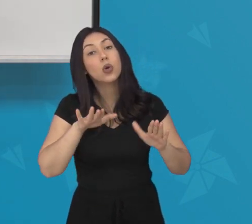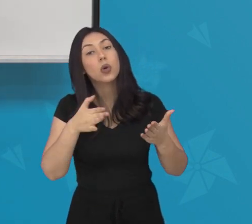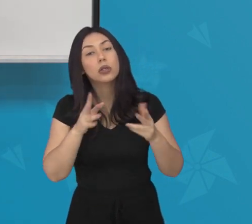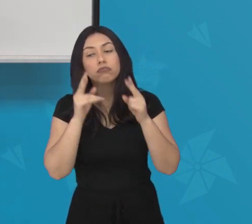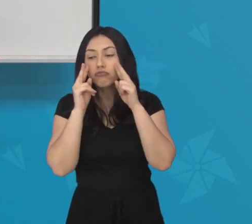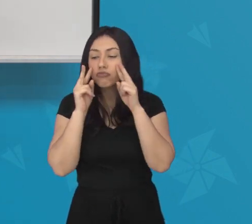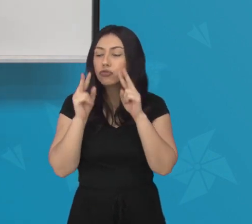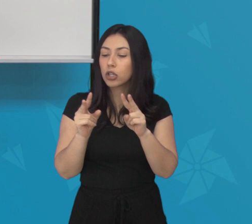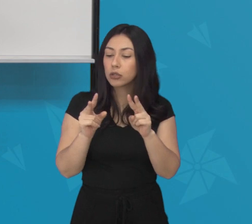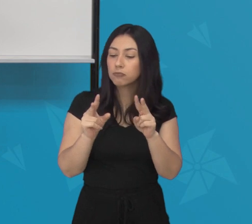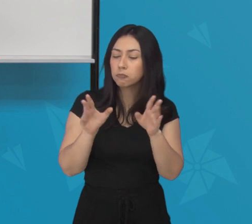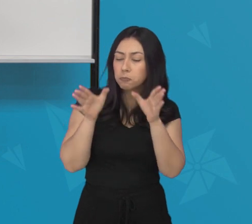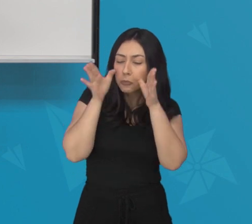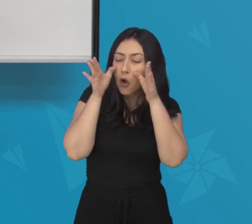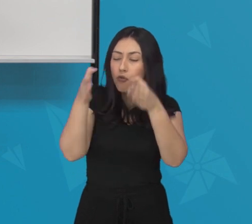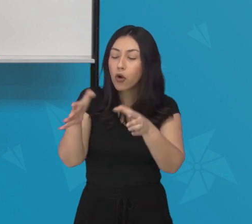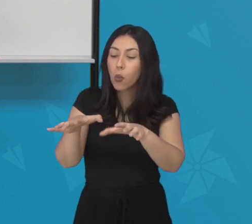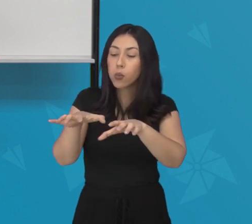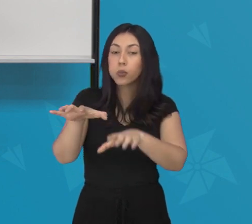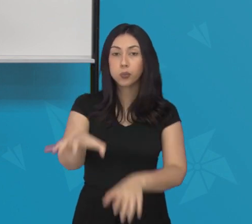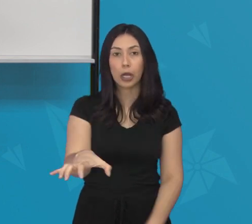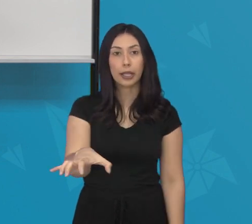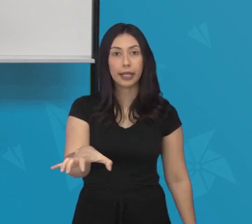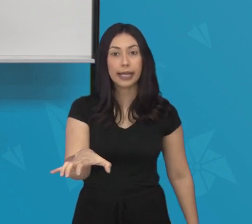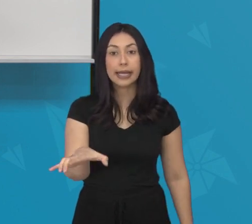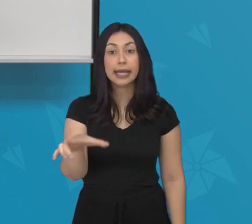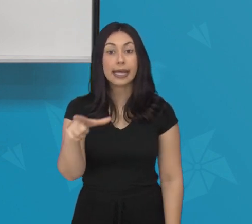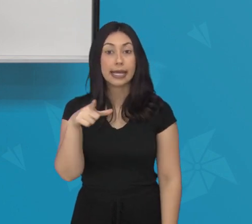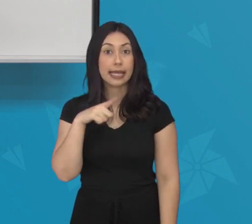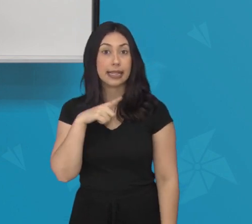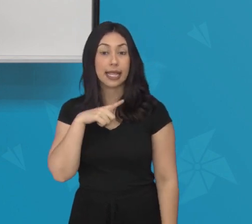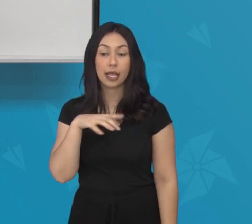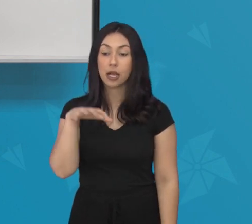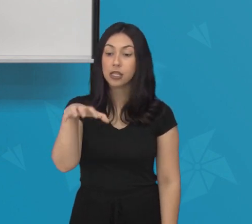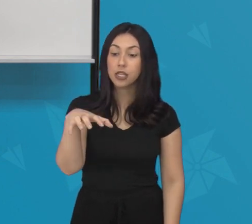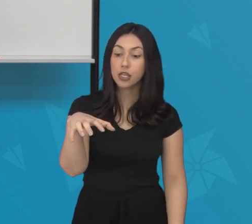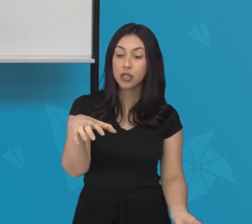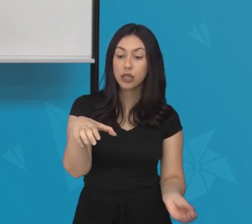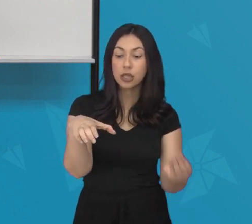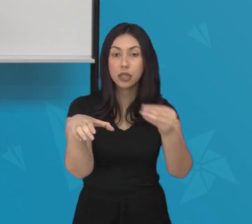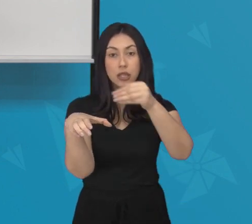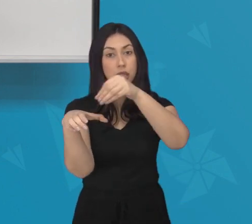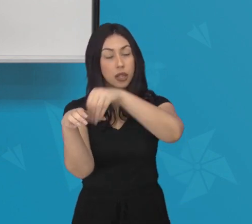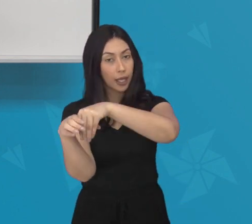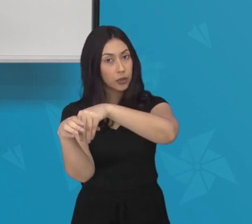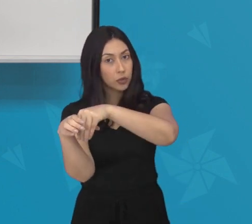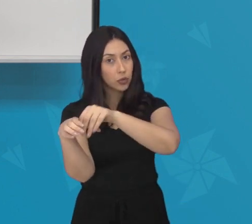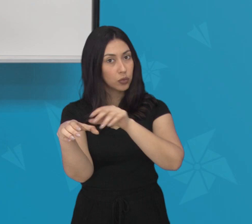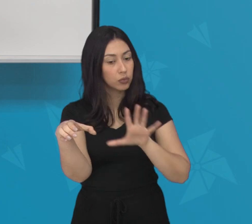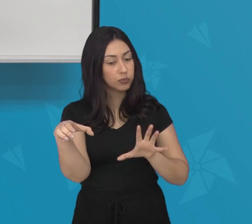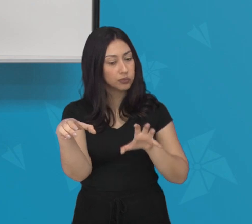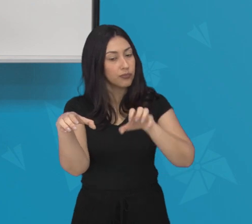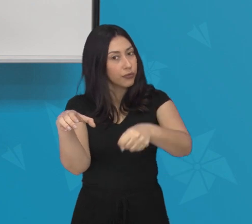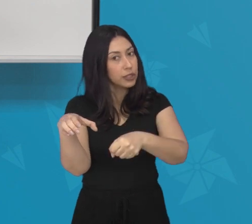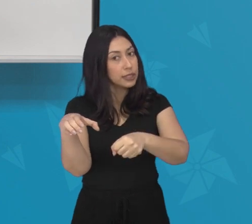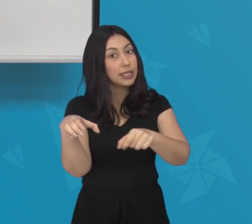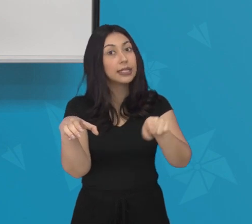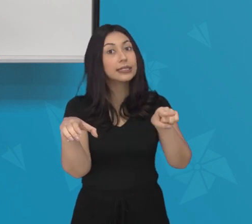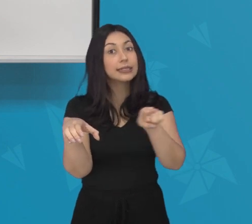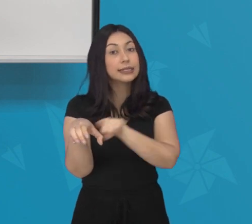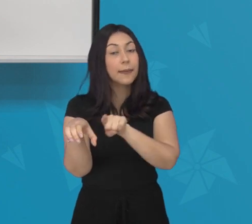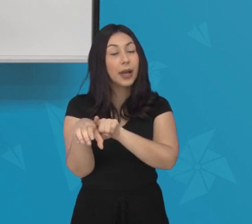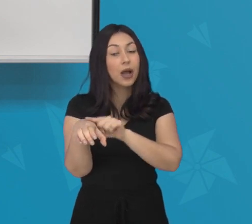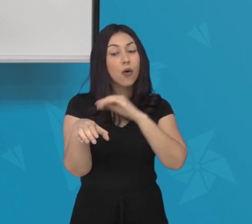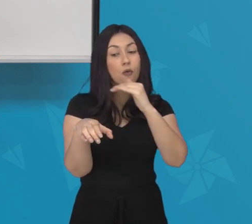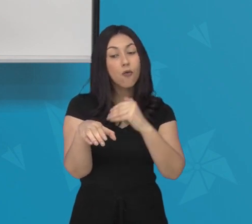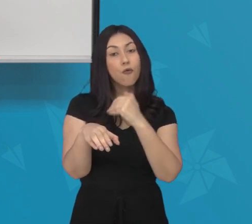isolado, a gente tem forças que atuam dentro desse sistema isolado e forças que atuam de fora